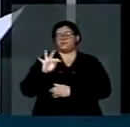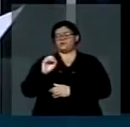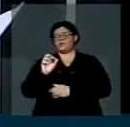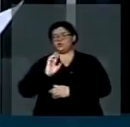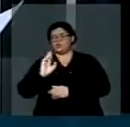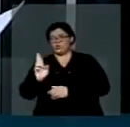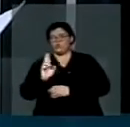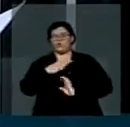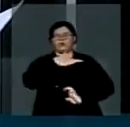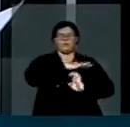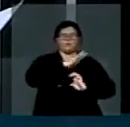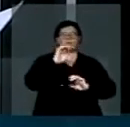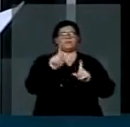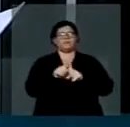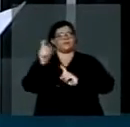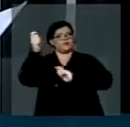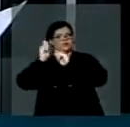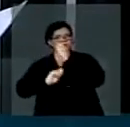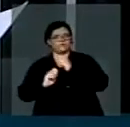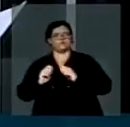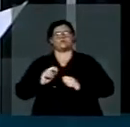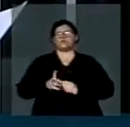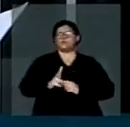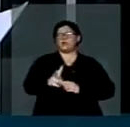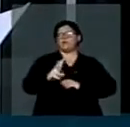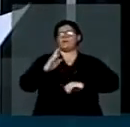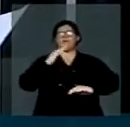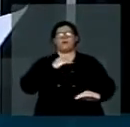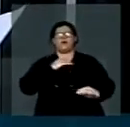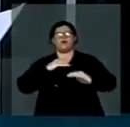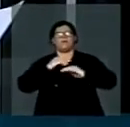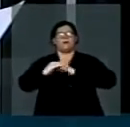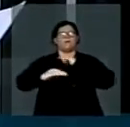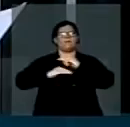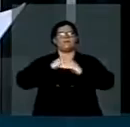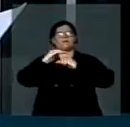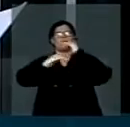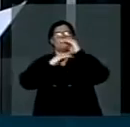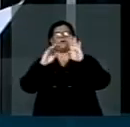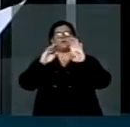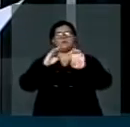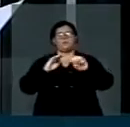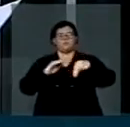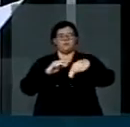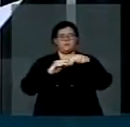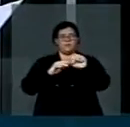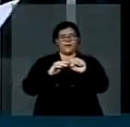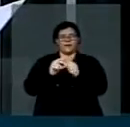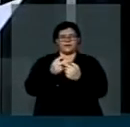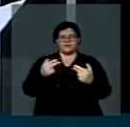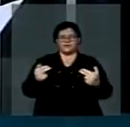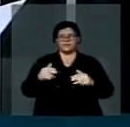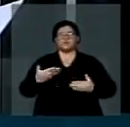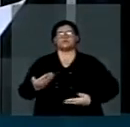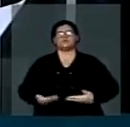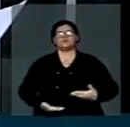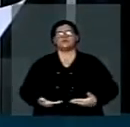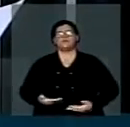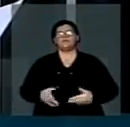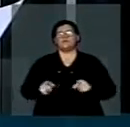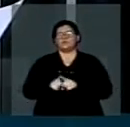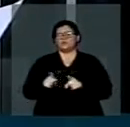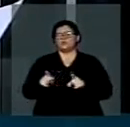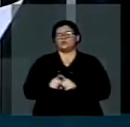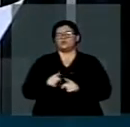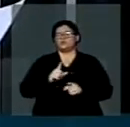e industrial, em um atual contexto de crescente fragmentação da produção de bens e serviços e desalavancagem financeira